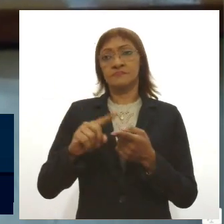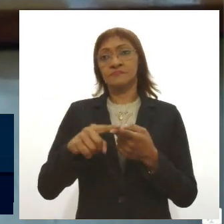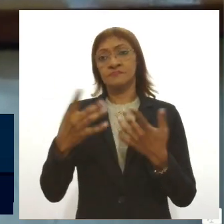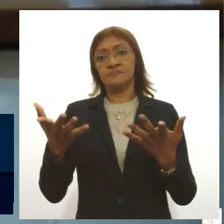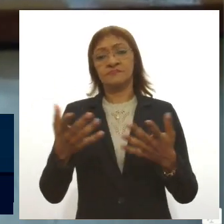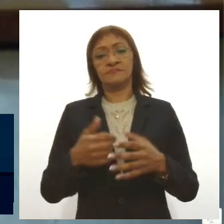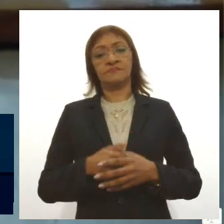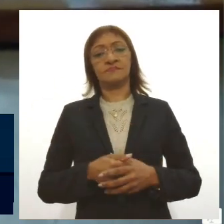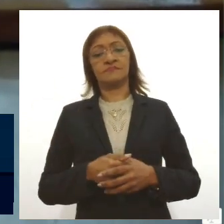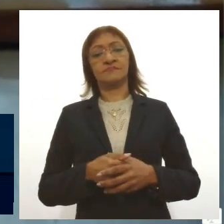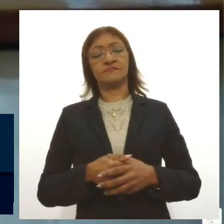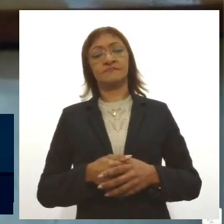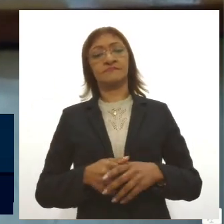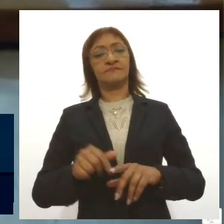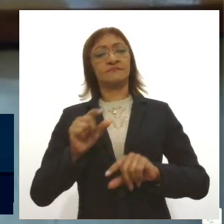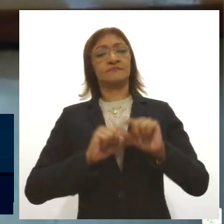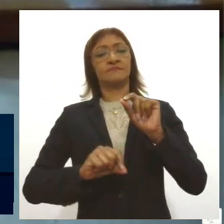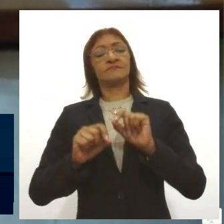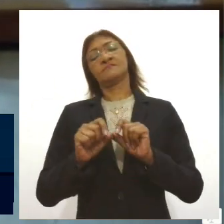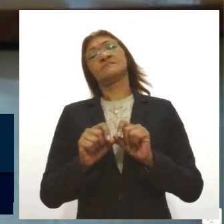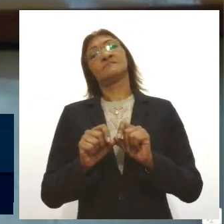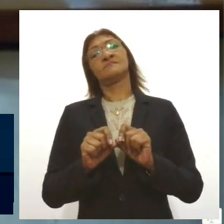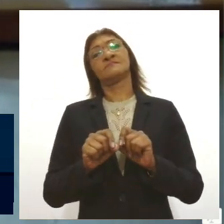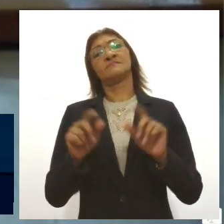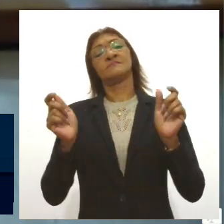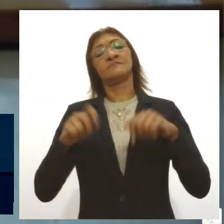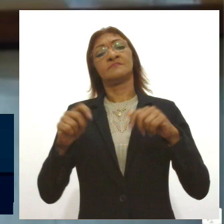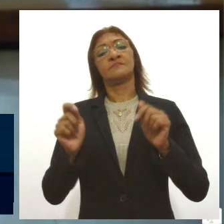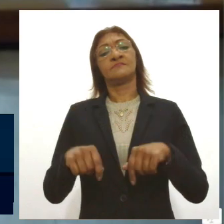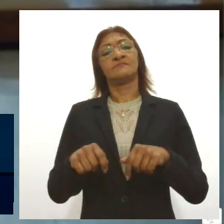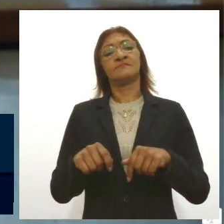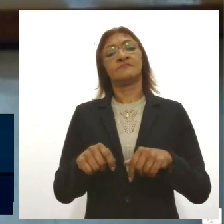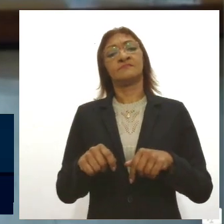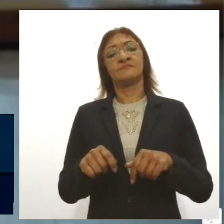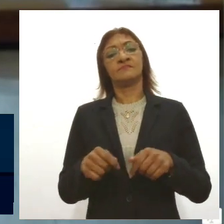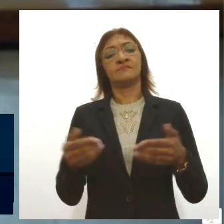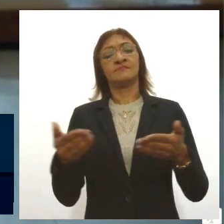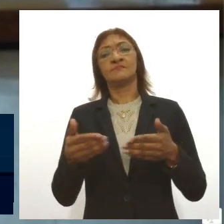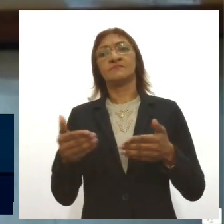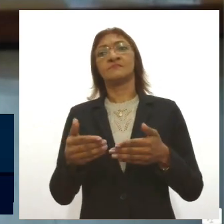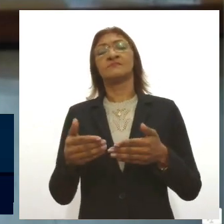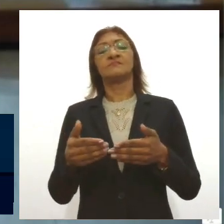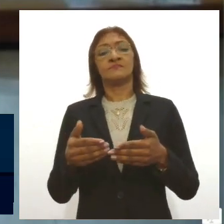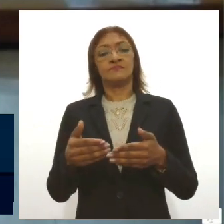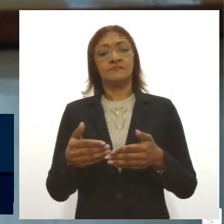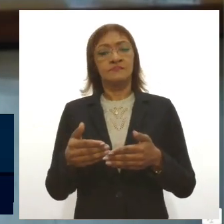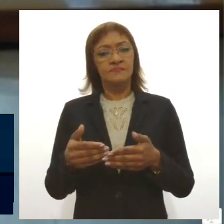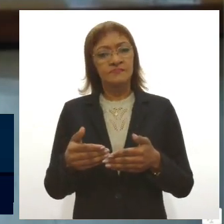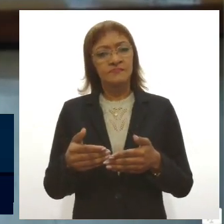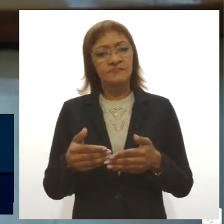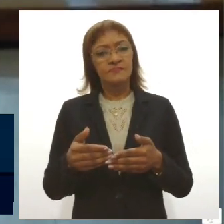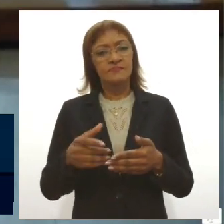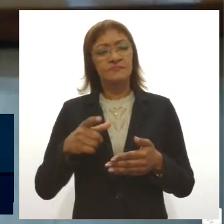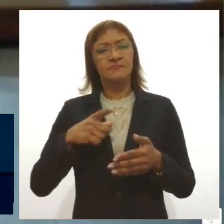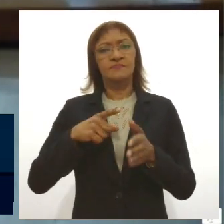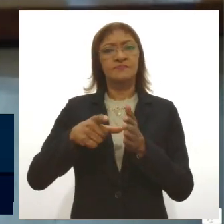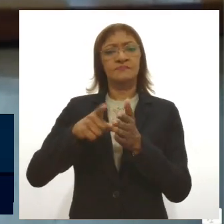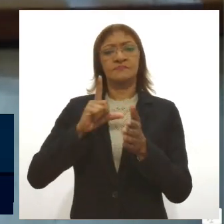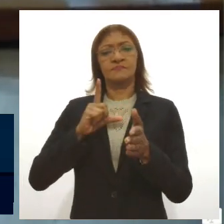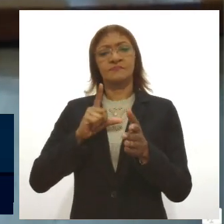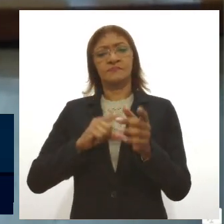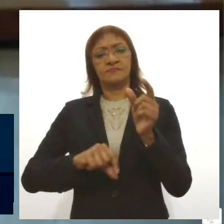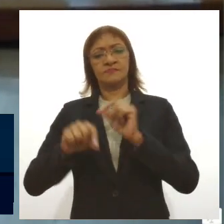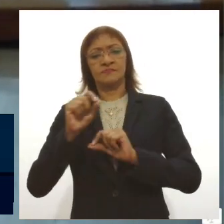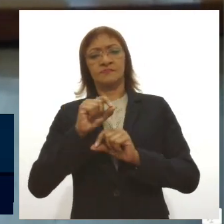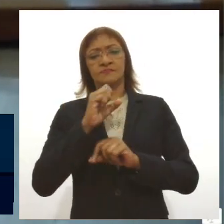destaque, com relação ao gerenciamento costeiro, né? Essa lei de gerenciamento costeiro, que também era um vácuo que existia na gestão